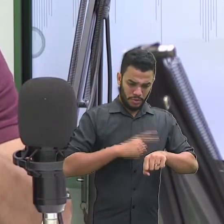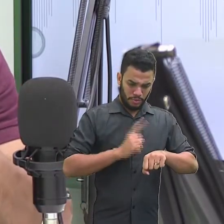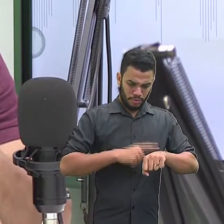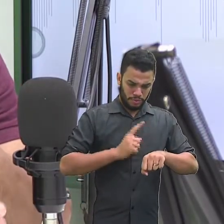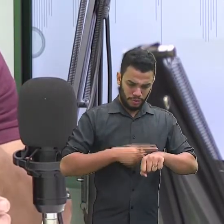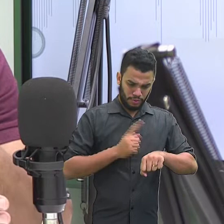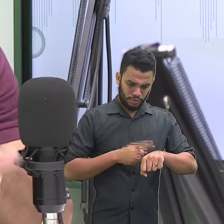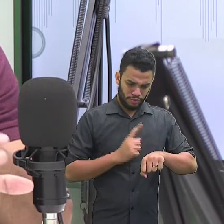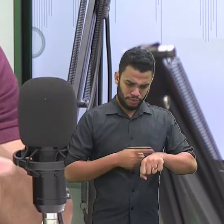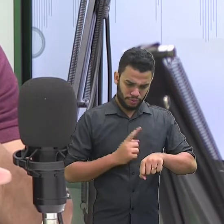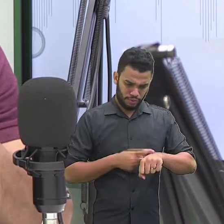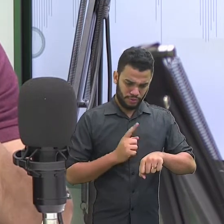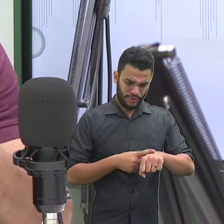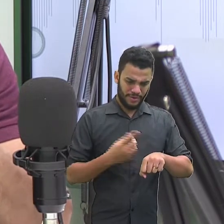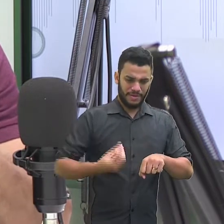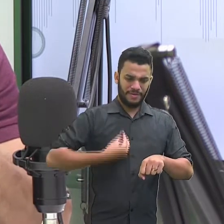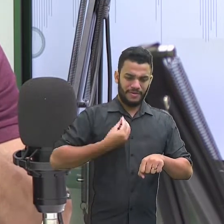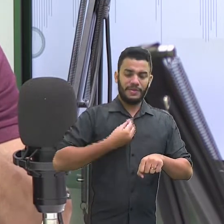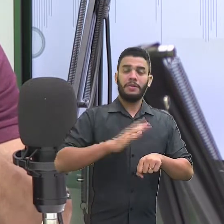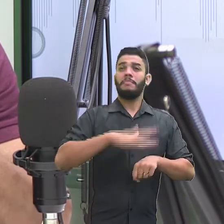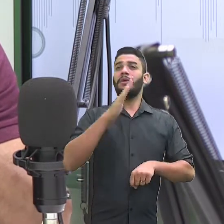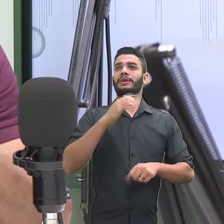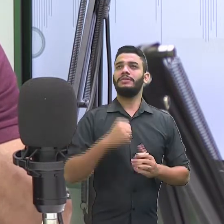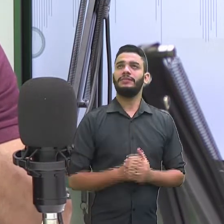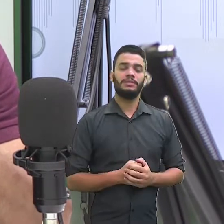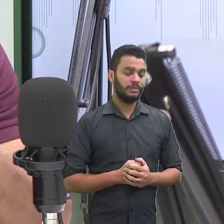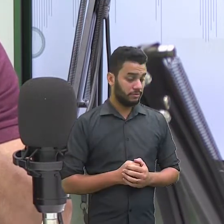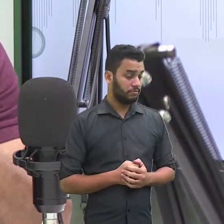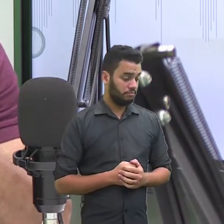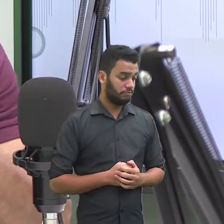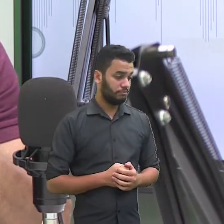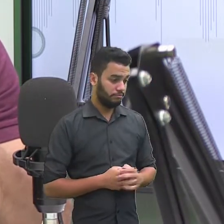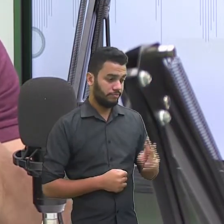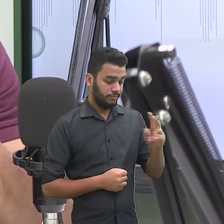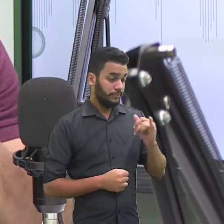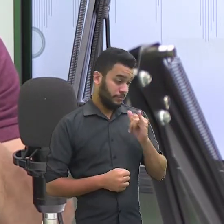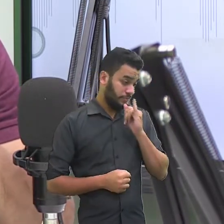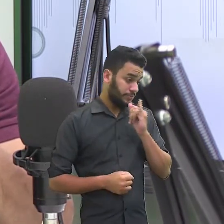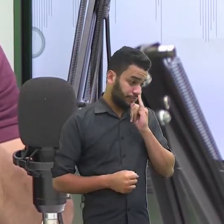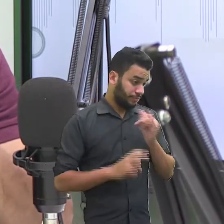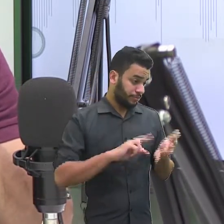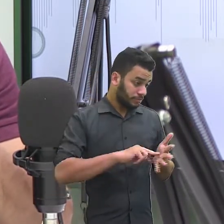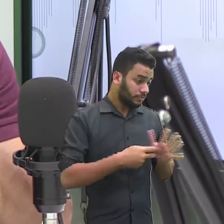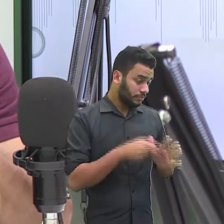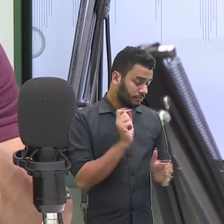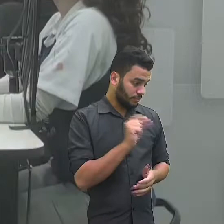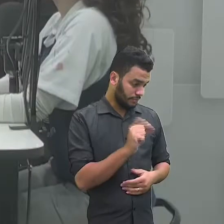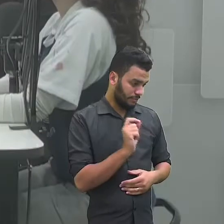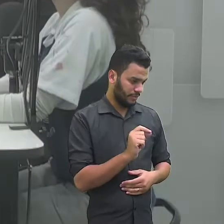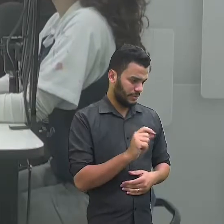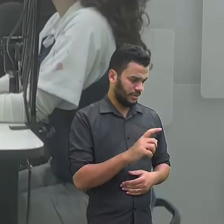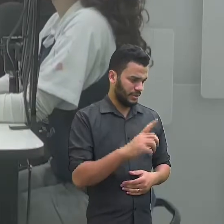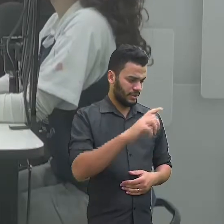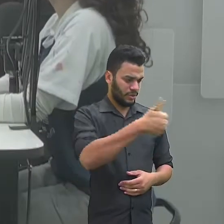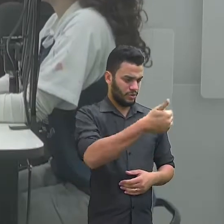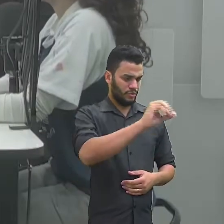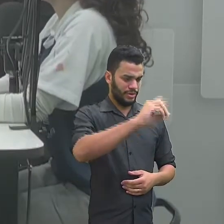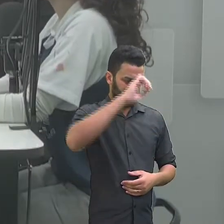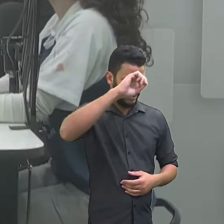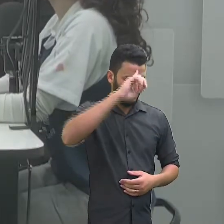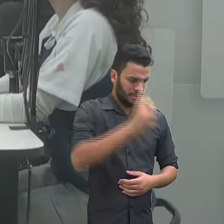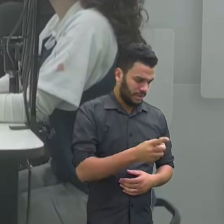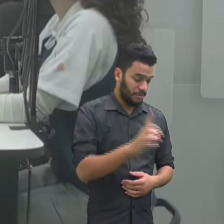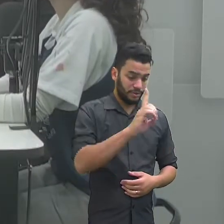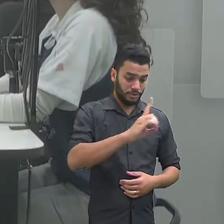olha, isto é um dos 10 mandamentos da Bíblia Sagrada, que está lá em Êxodo 20. Paulo fala sobre isso em Efésios